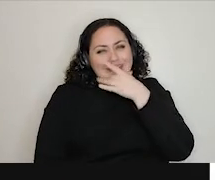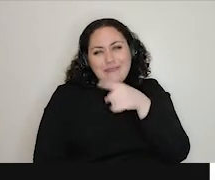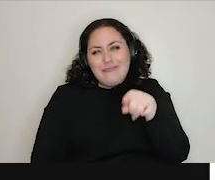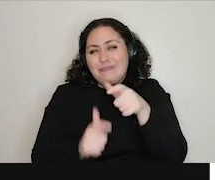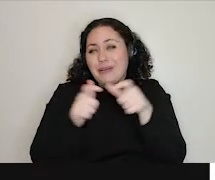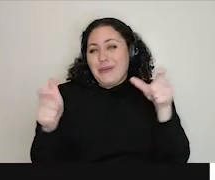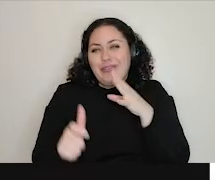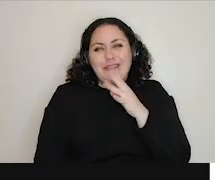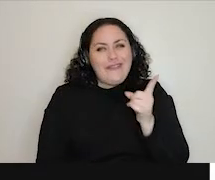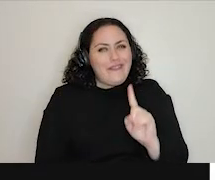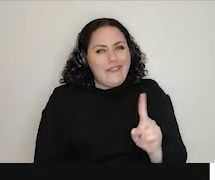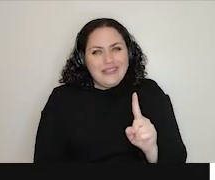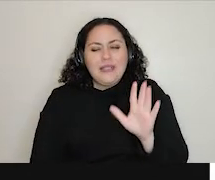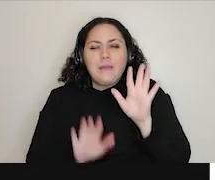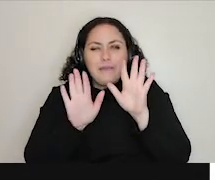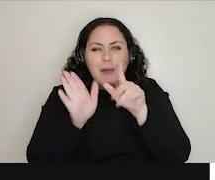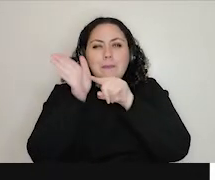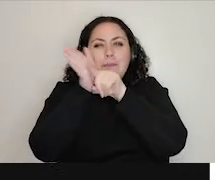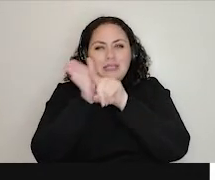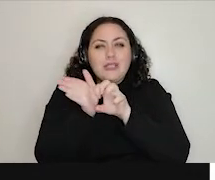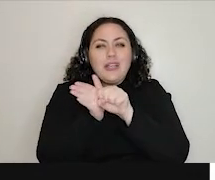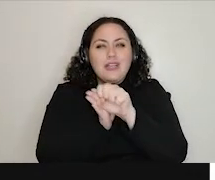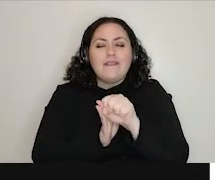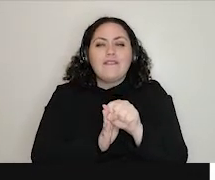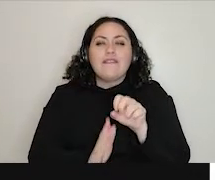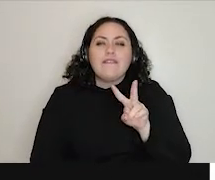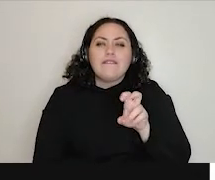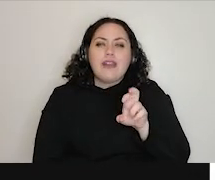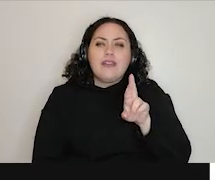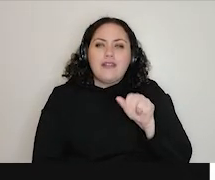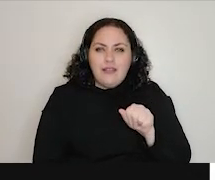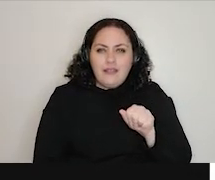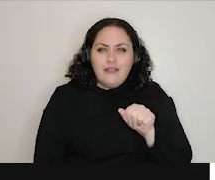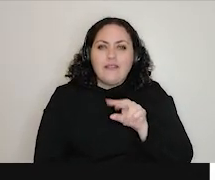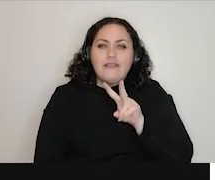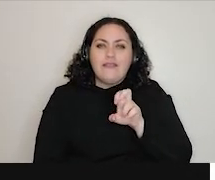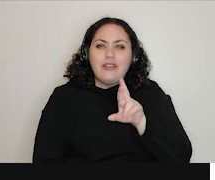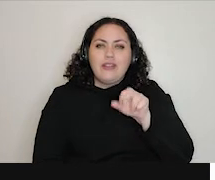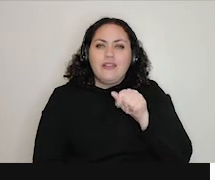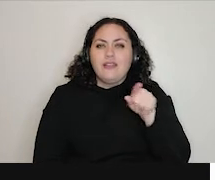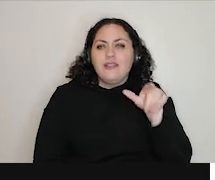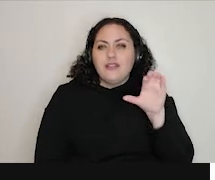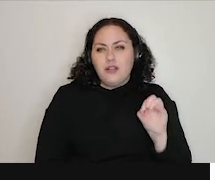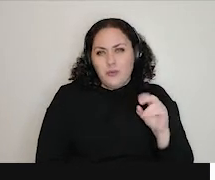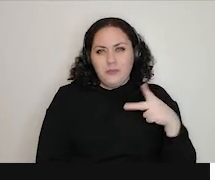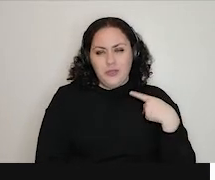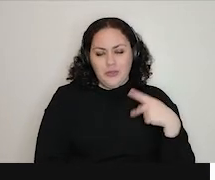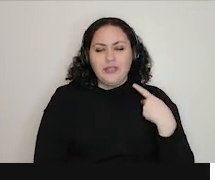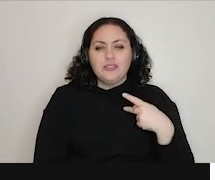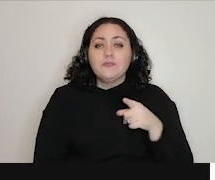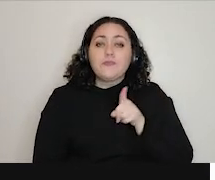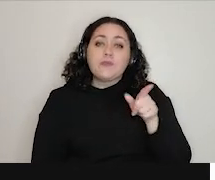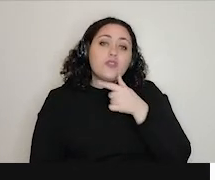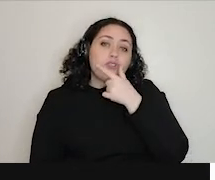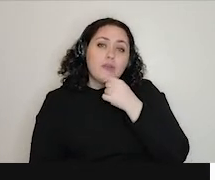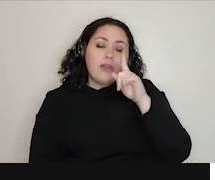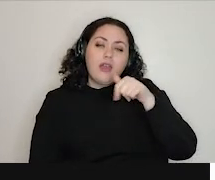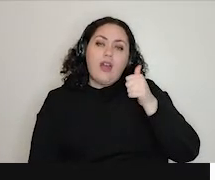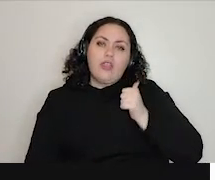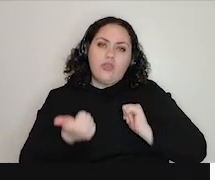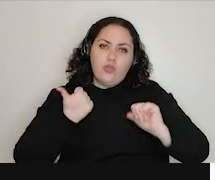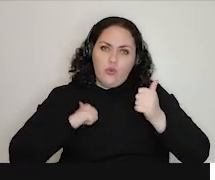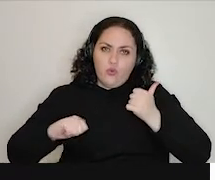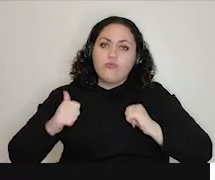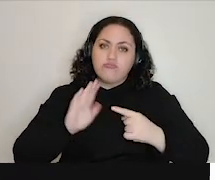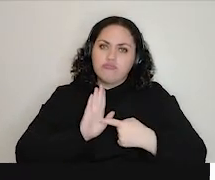com certeza, né, muitos de vocês não conhecem, nunca ouviram falar, mas deem um Google aí na Vera Verão, né? O Jorge